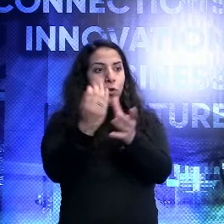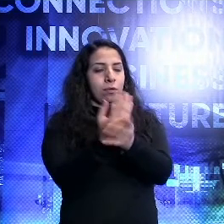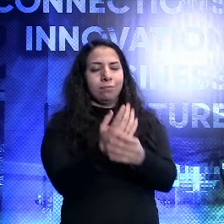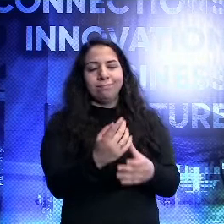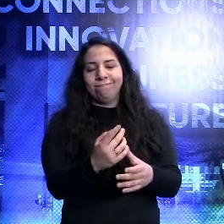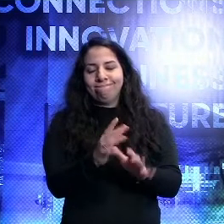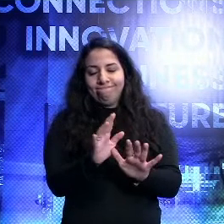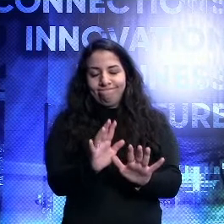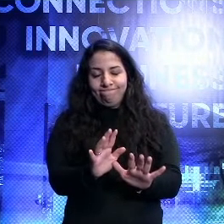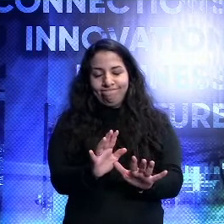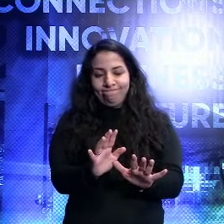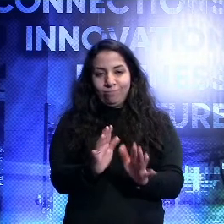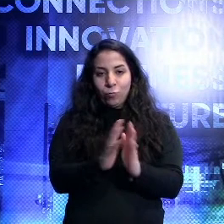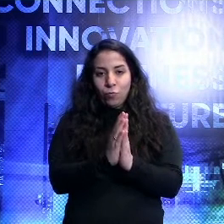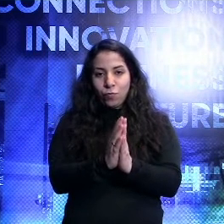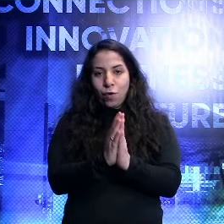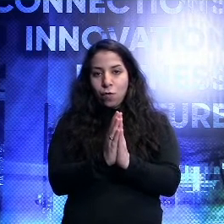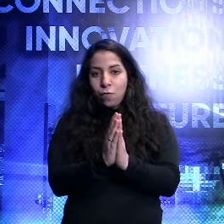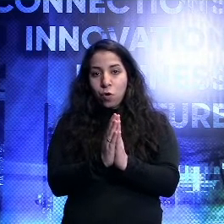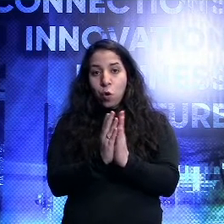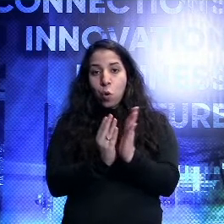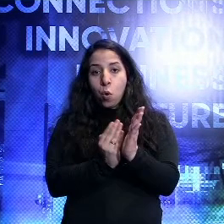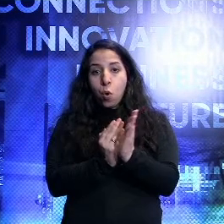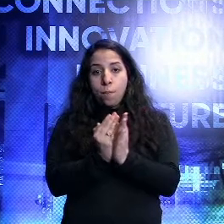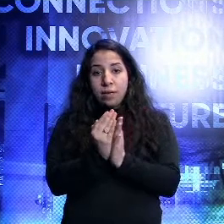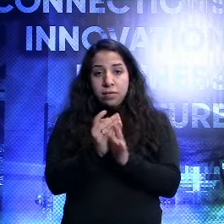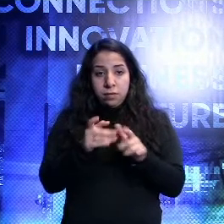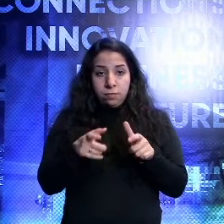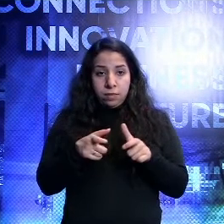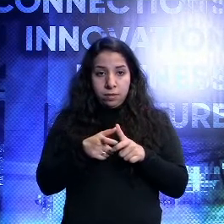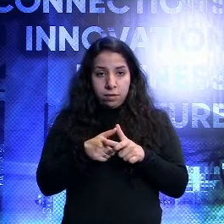Deus. Entenderam?